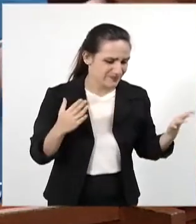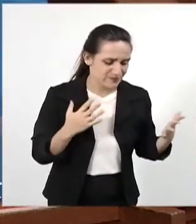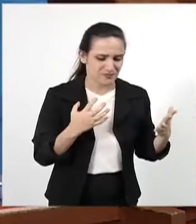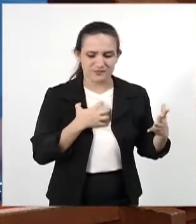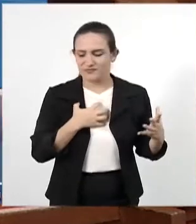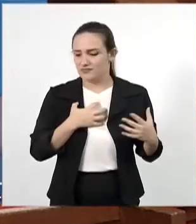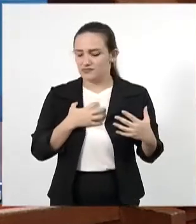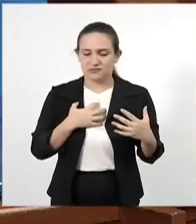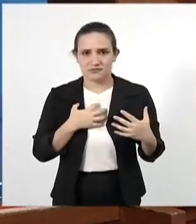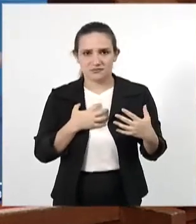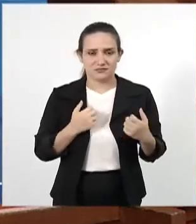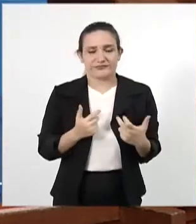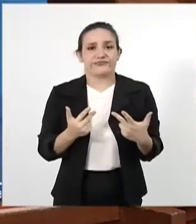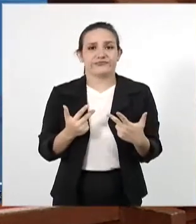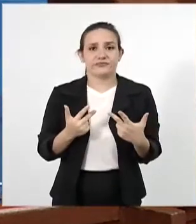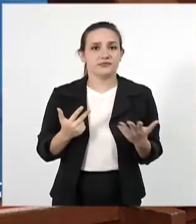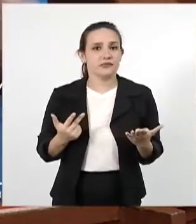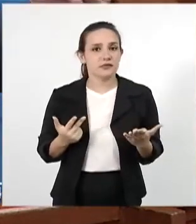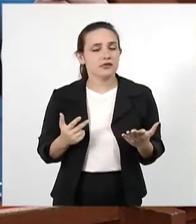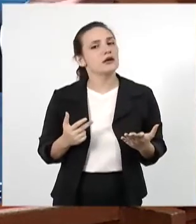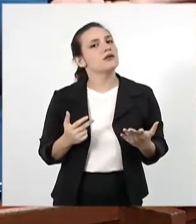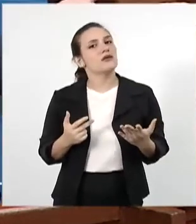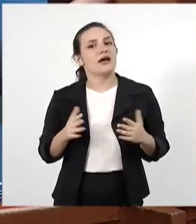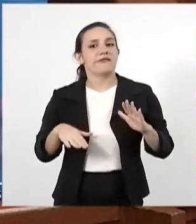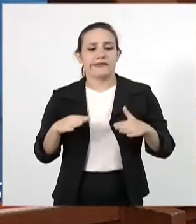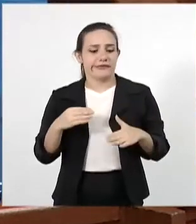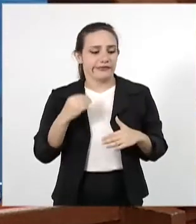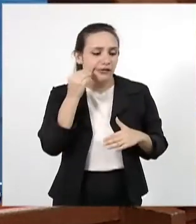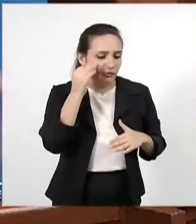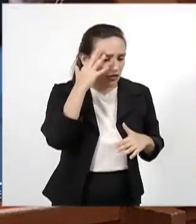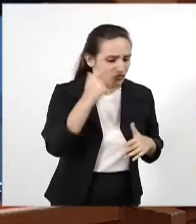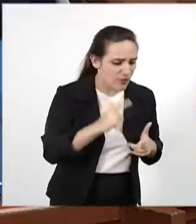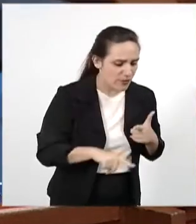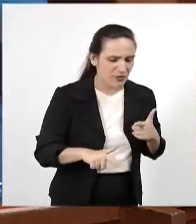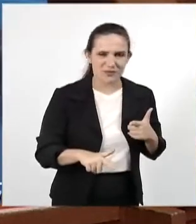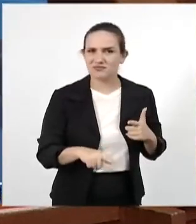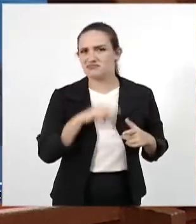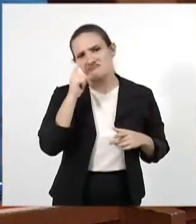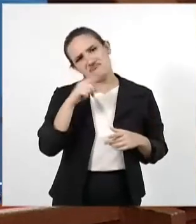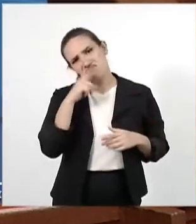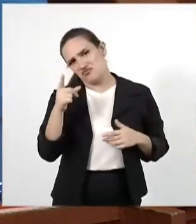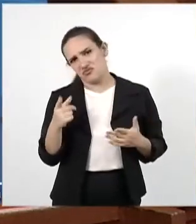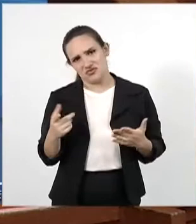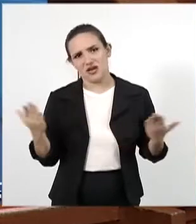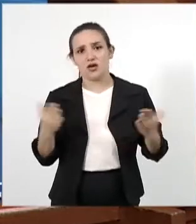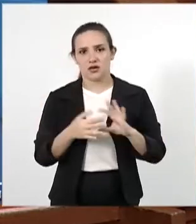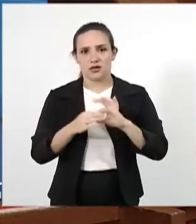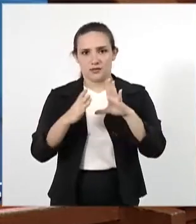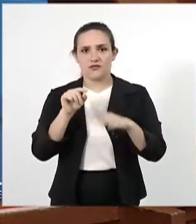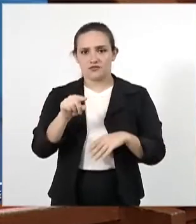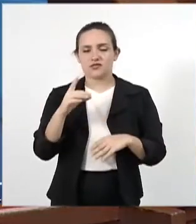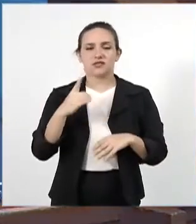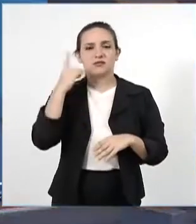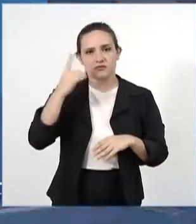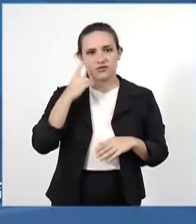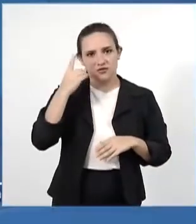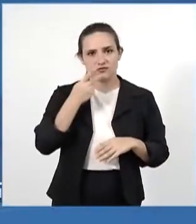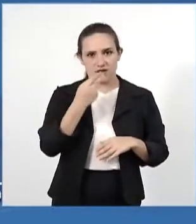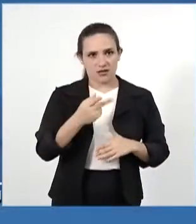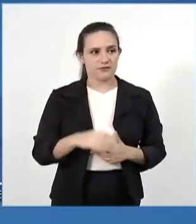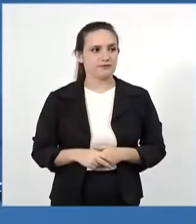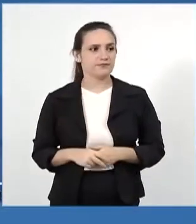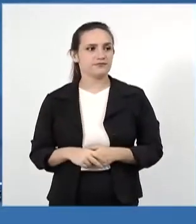contexto para poder resolver um problema e, na verdade, não se resolve, está criando um problema. Eu concedo uma parte a Vossa Excelência. Eu